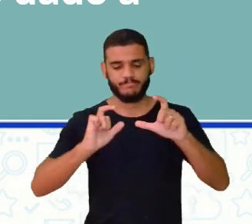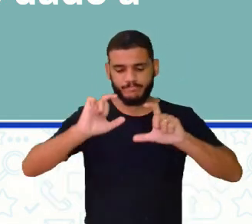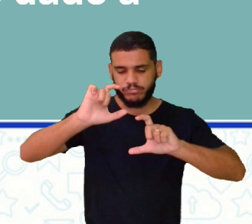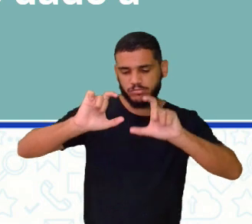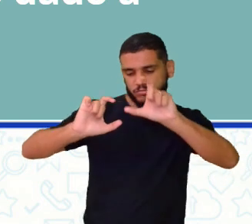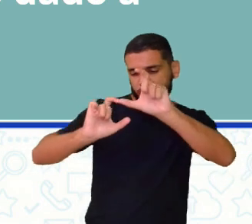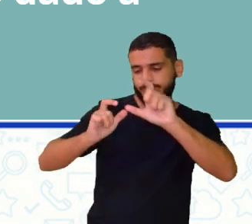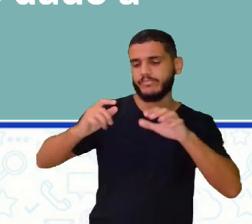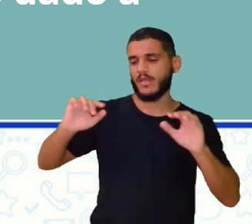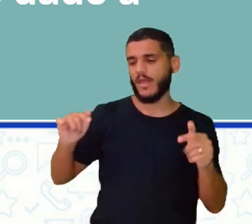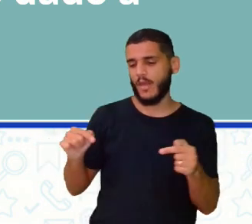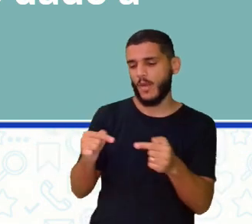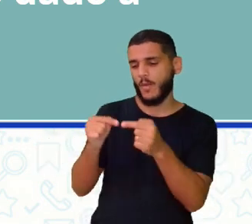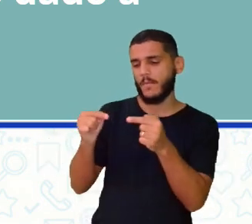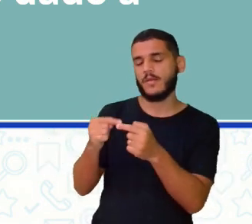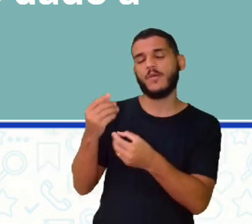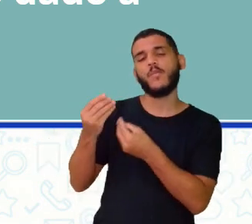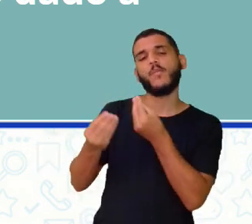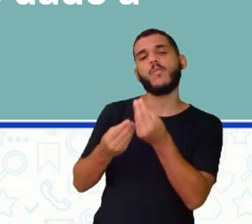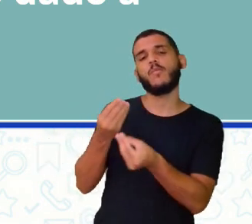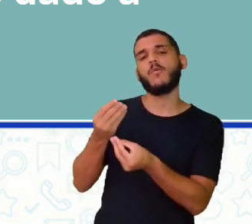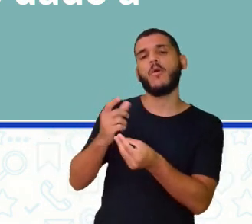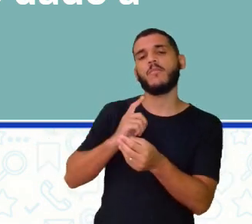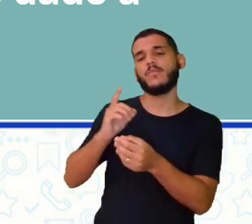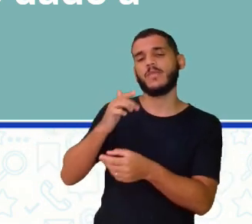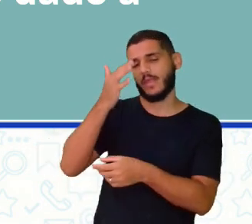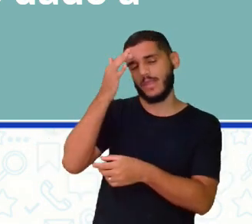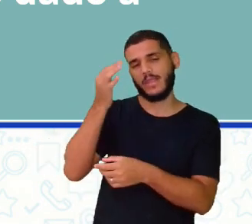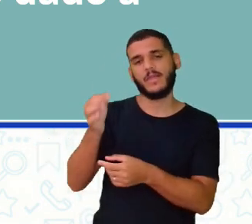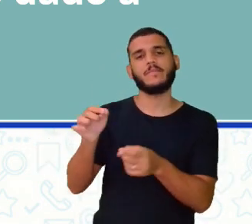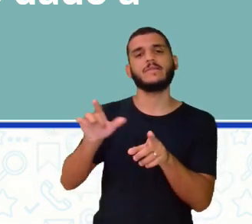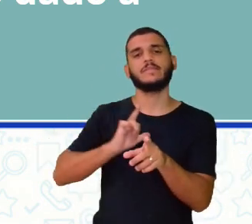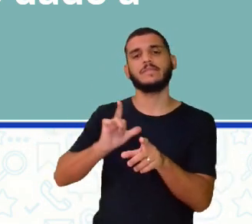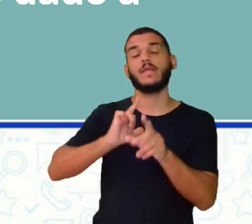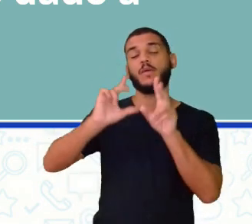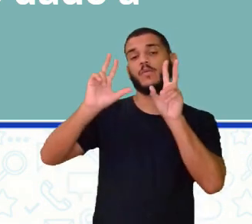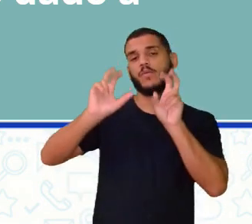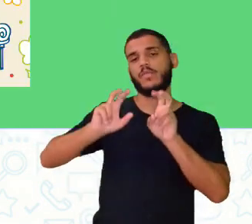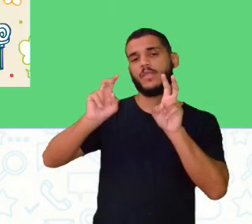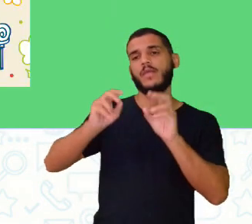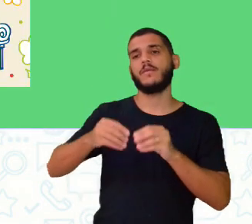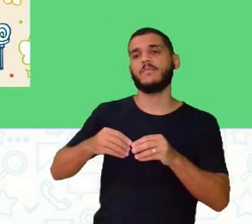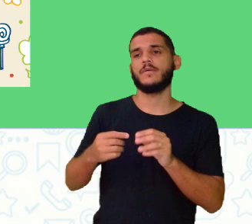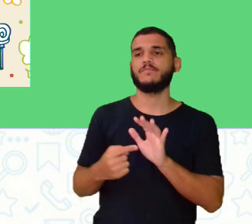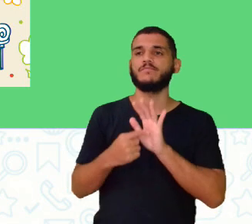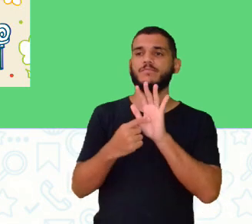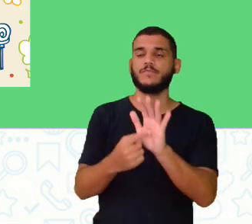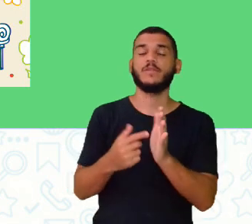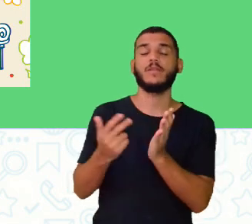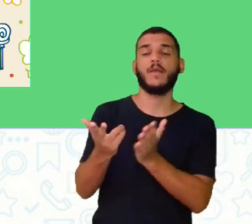elas, como você interpreta o título dado à pintura. E aí?